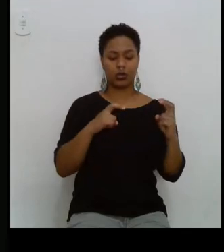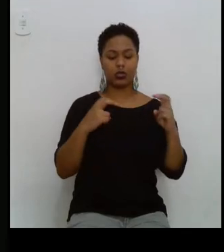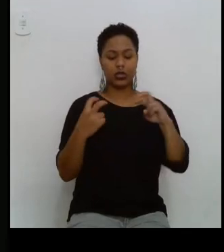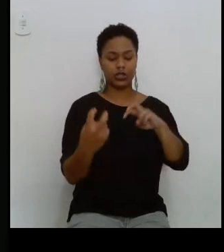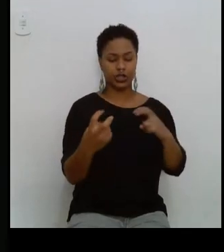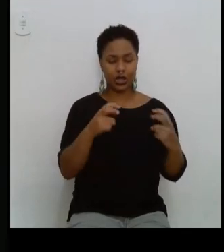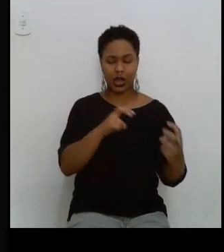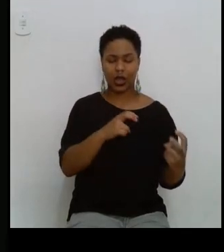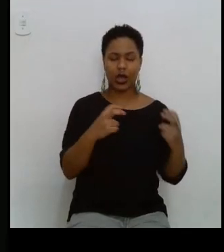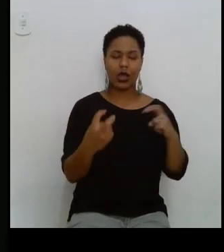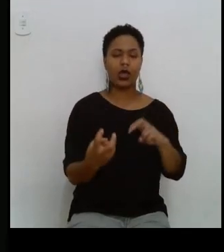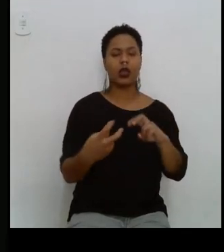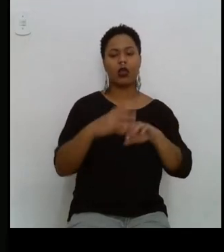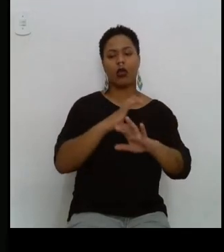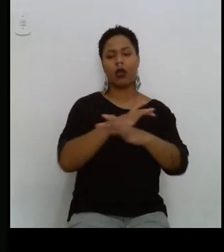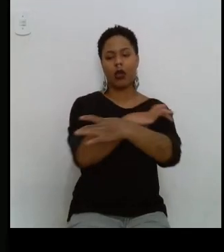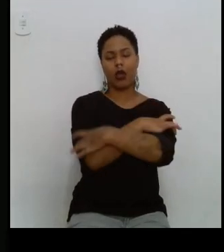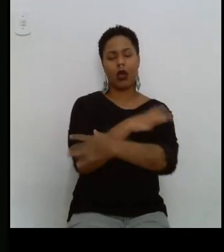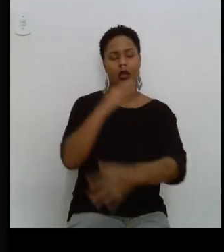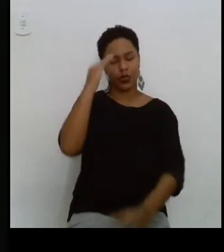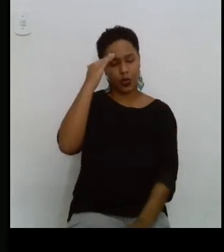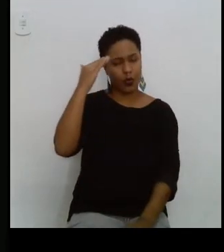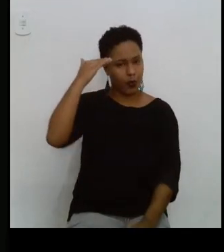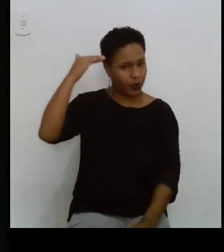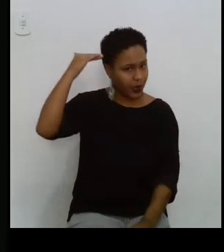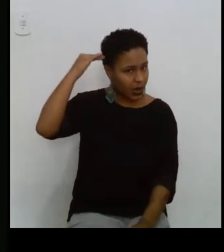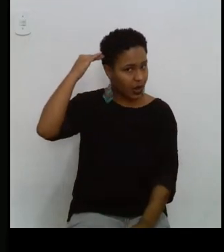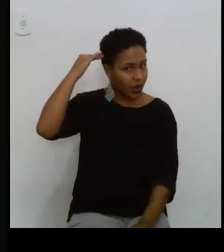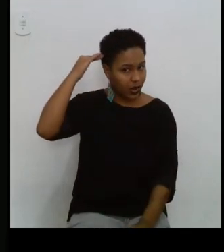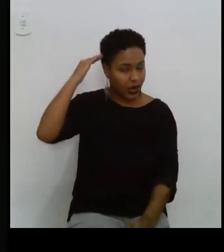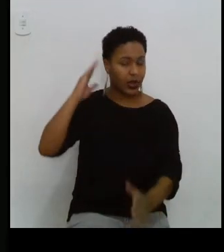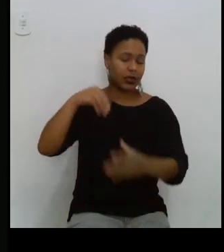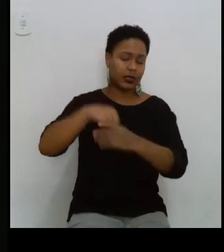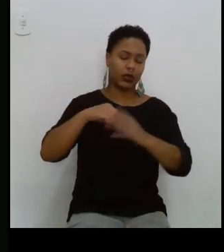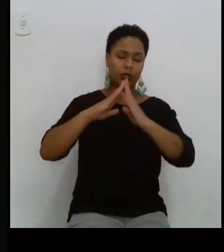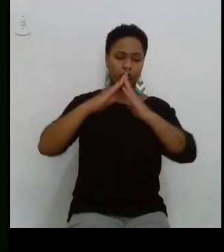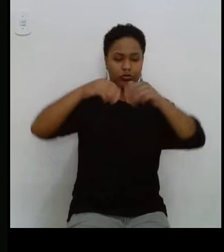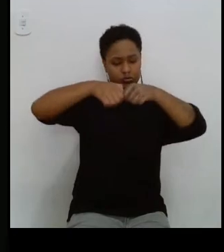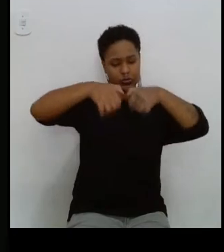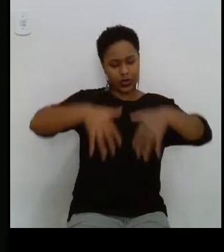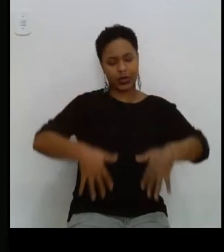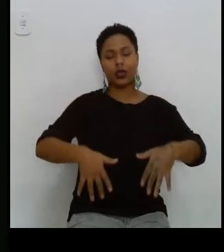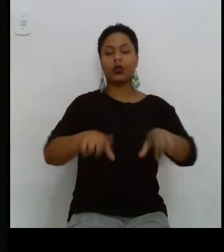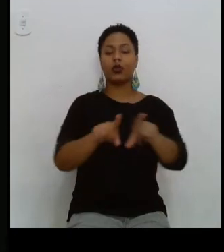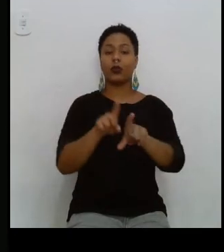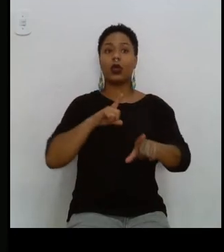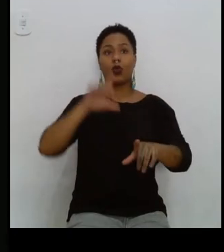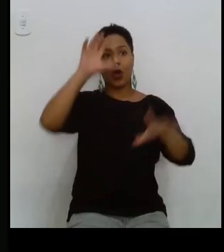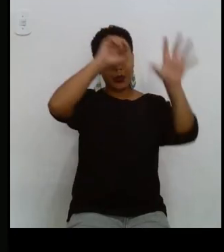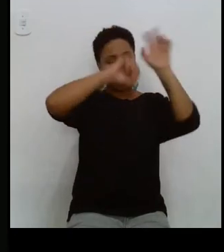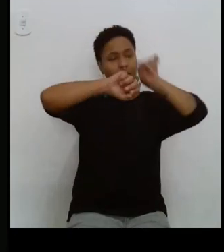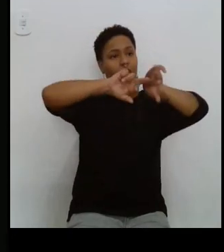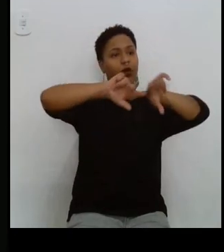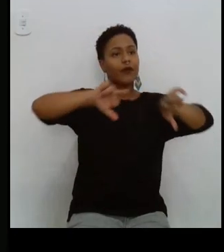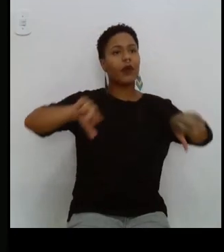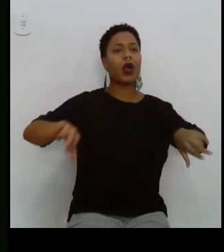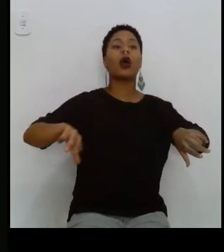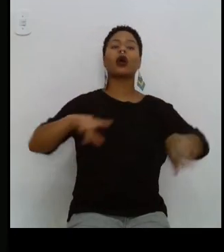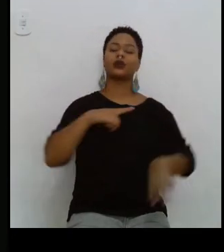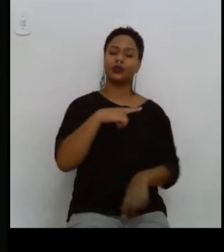terreiro E com isso eu aprendo também essa dimensão múltipla textualidade e com isso tenho é